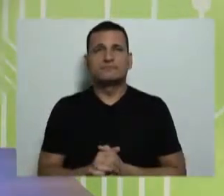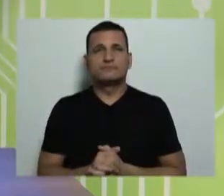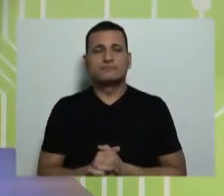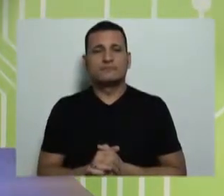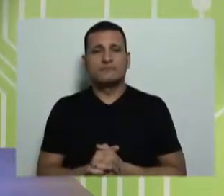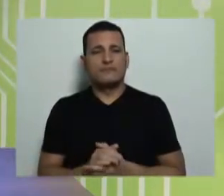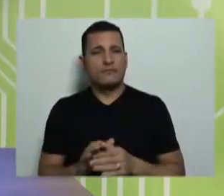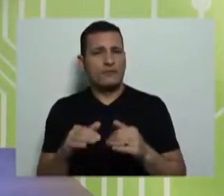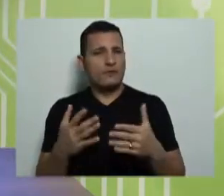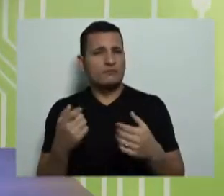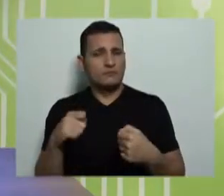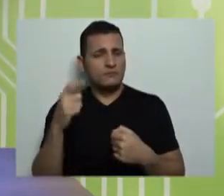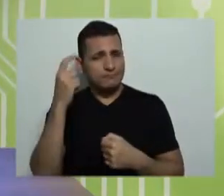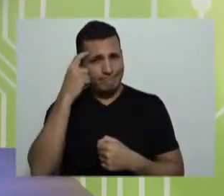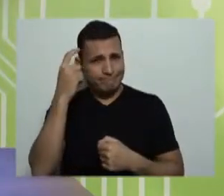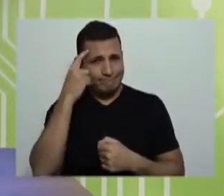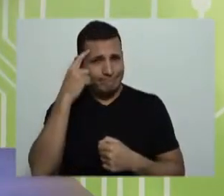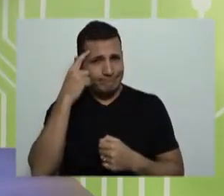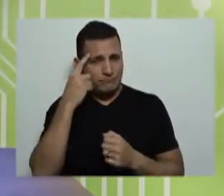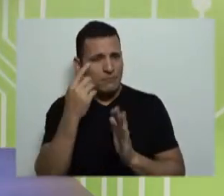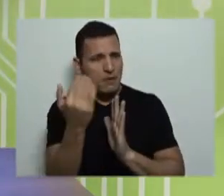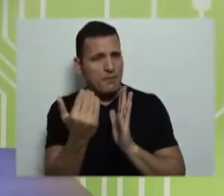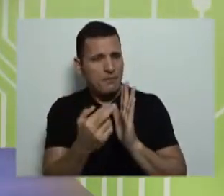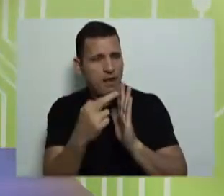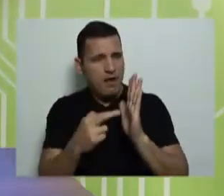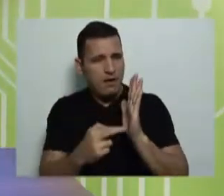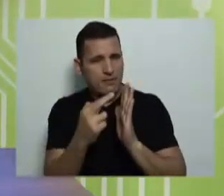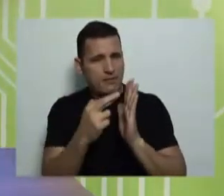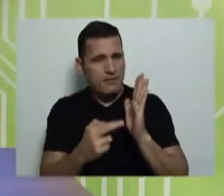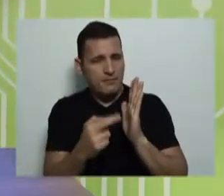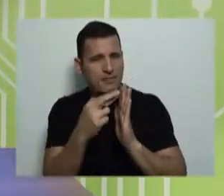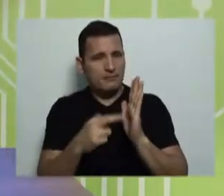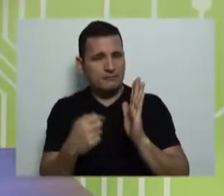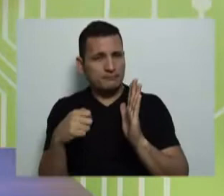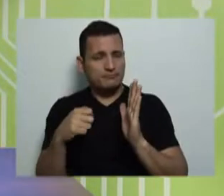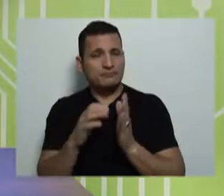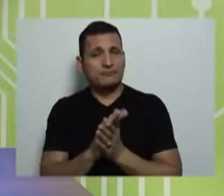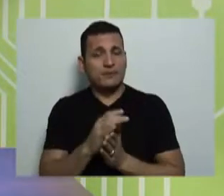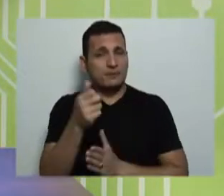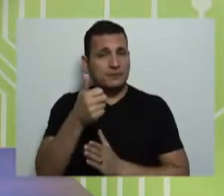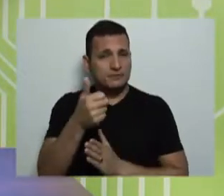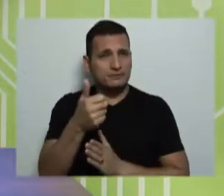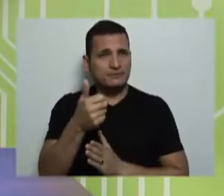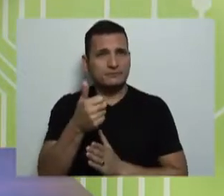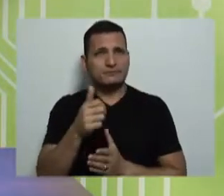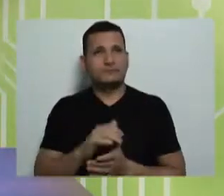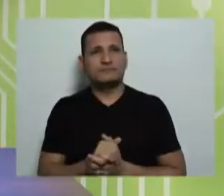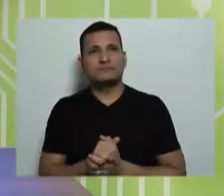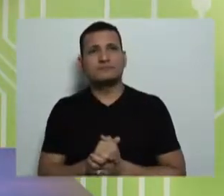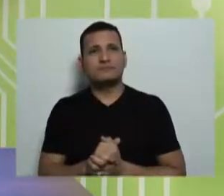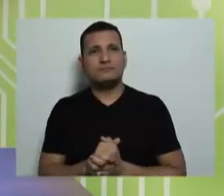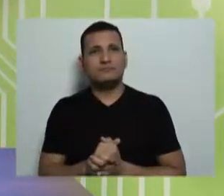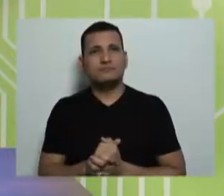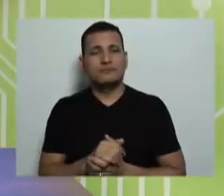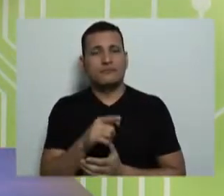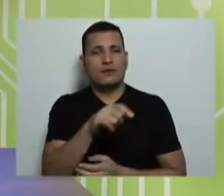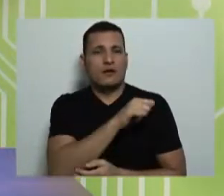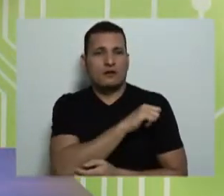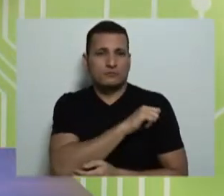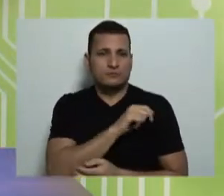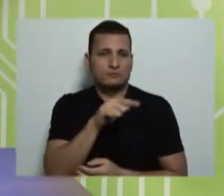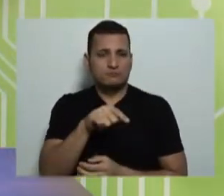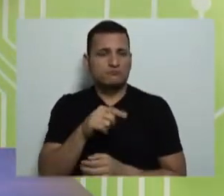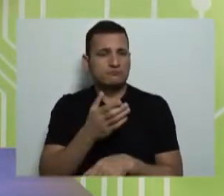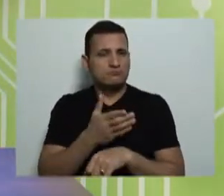gente tem que pensar nesses requisitos. Primeiro deles, o local, as atividades que o nosso aluno for desempenhar tem que ter a ver com o